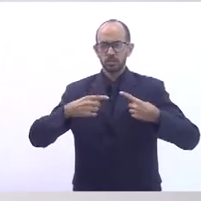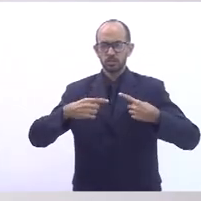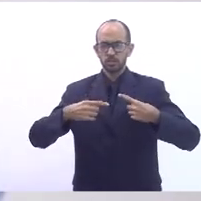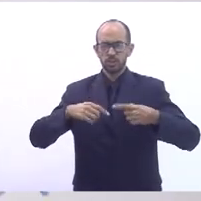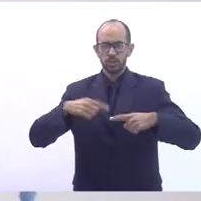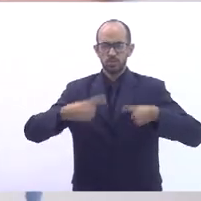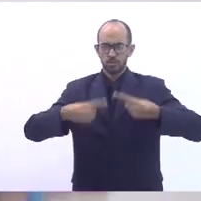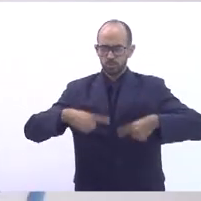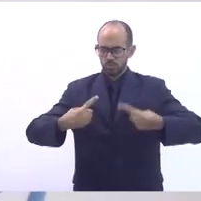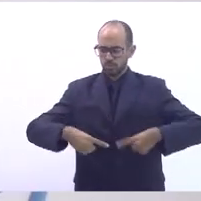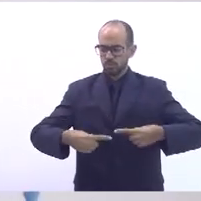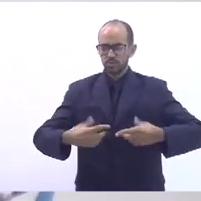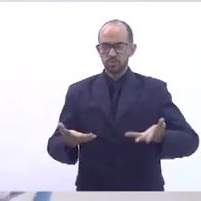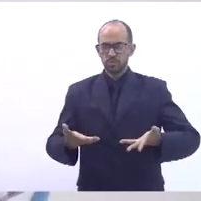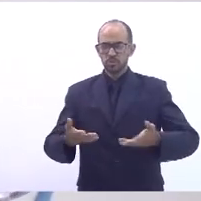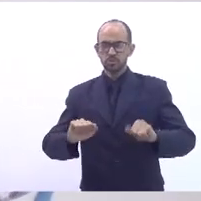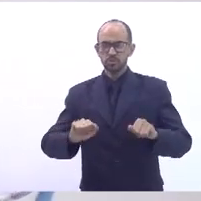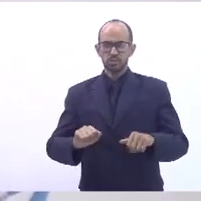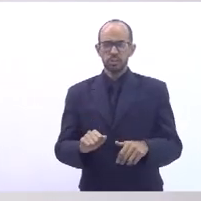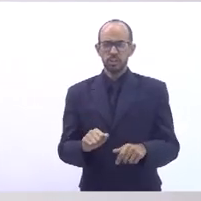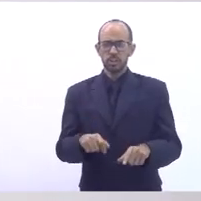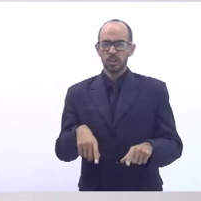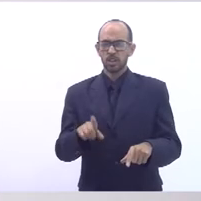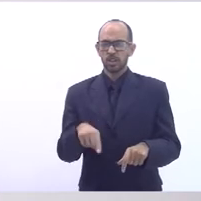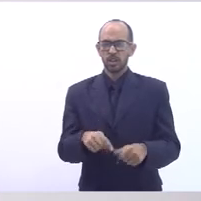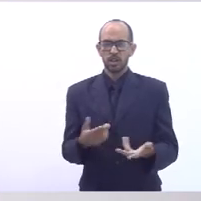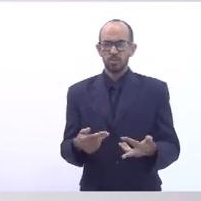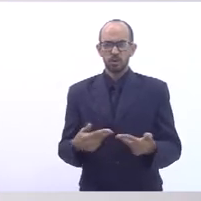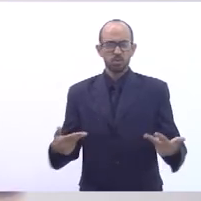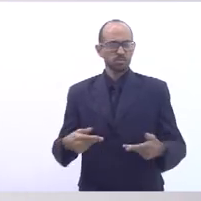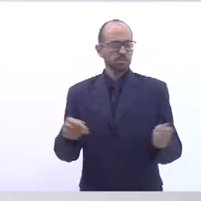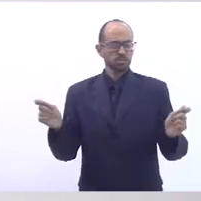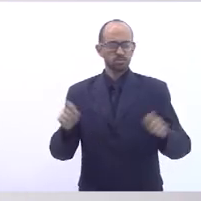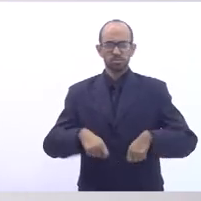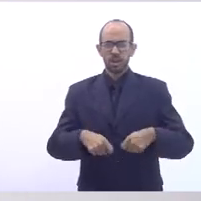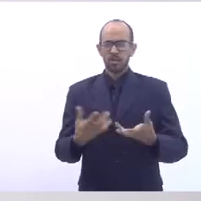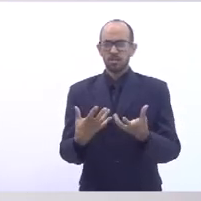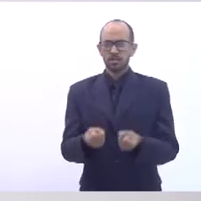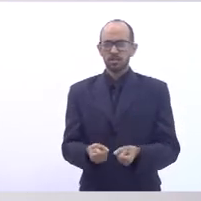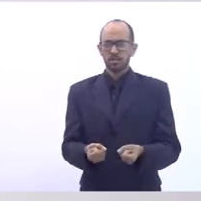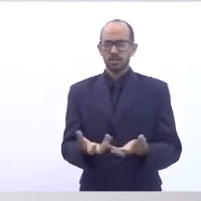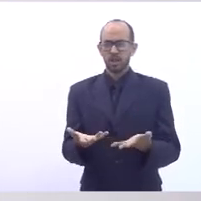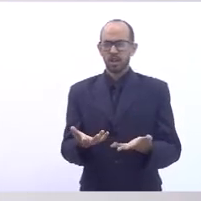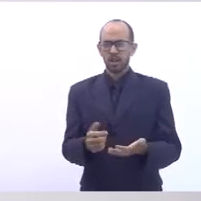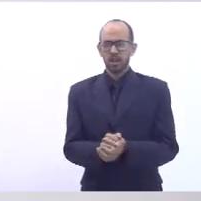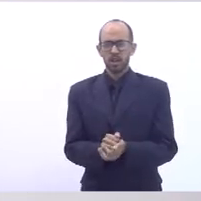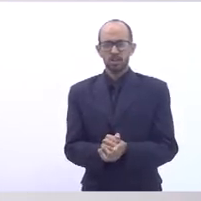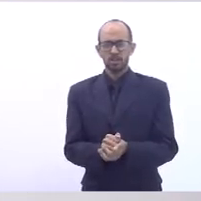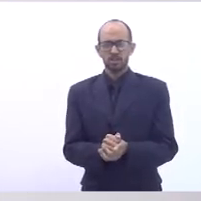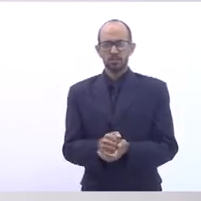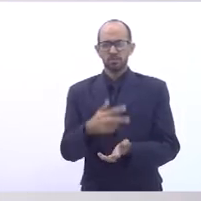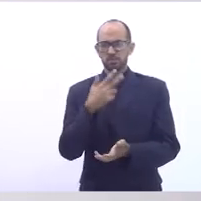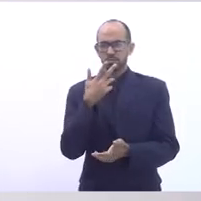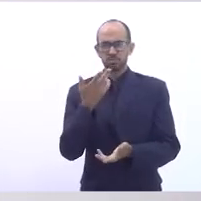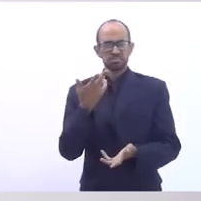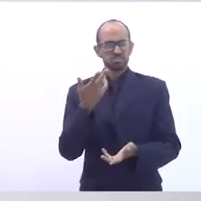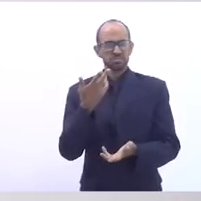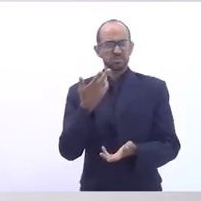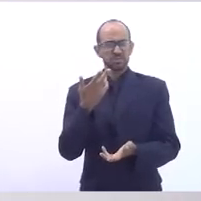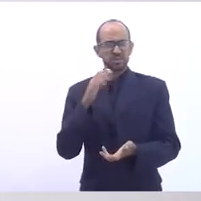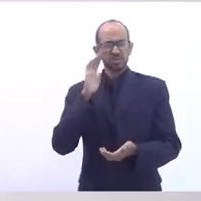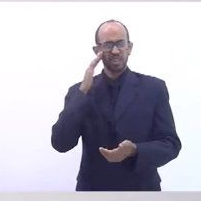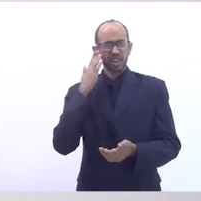uma Utopia é uma coisa assim e aceitável que a gente não entendi ainda como as